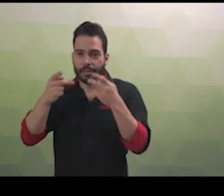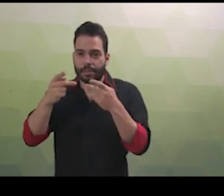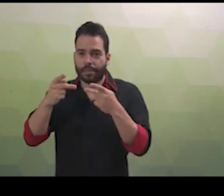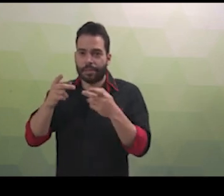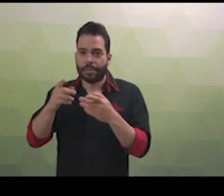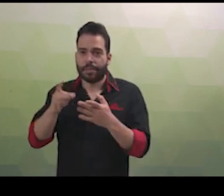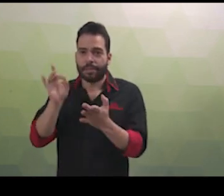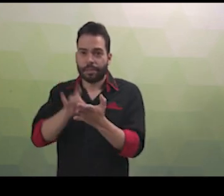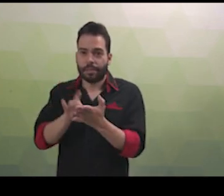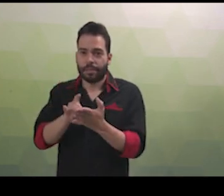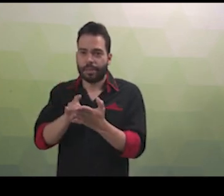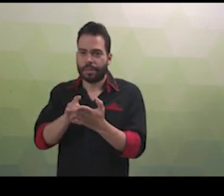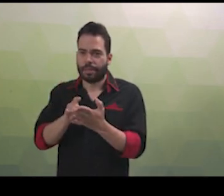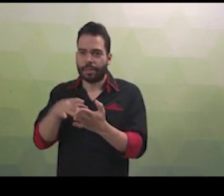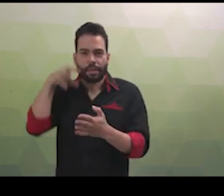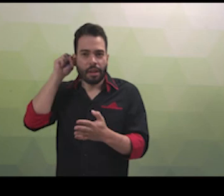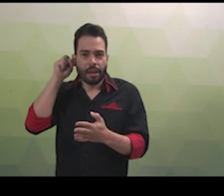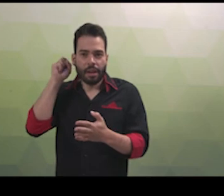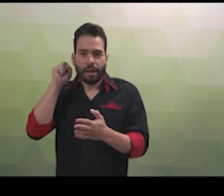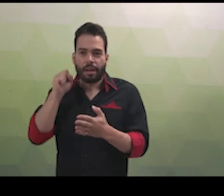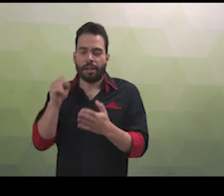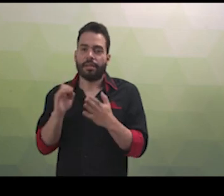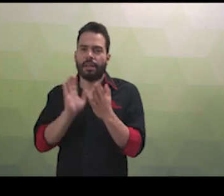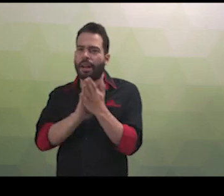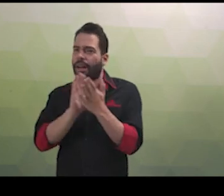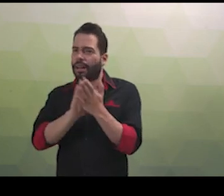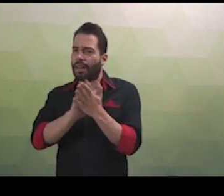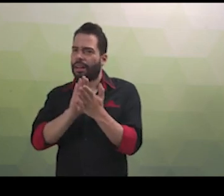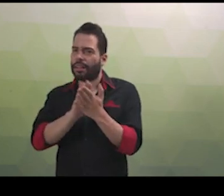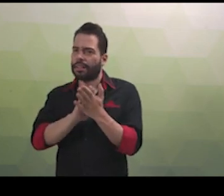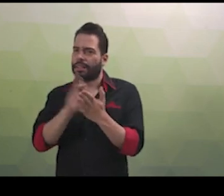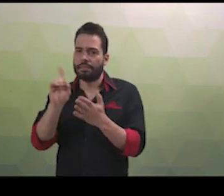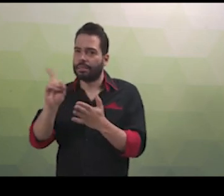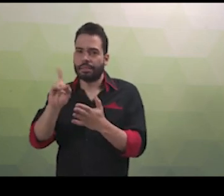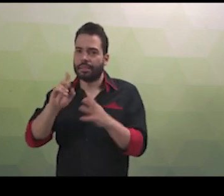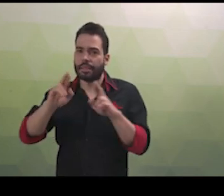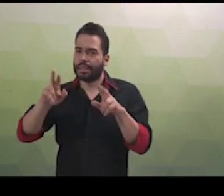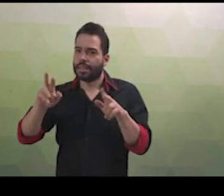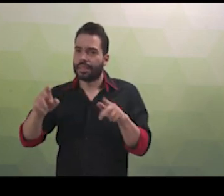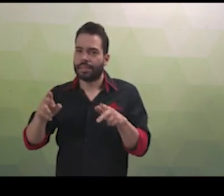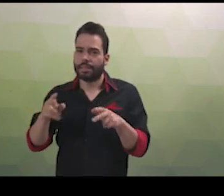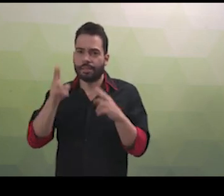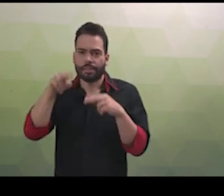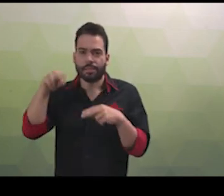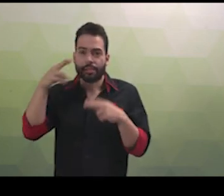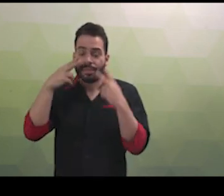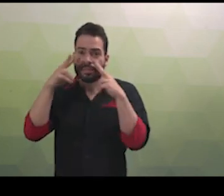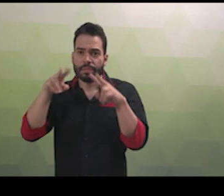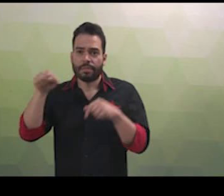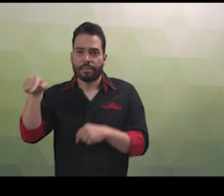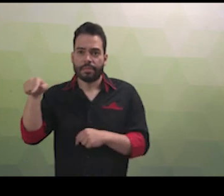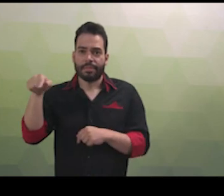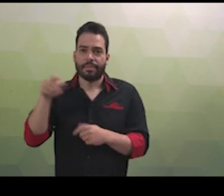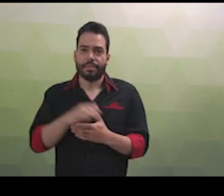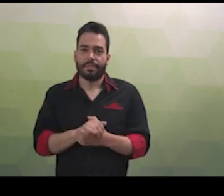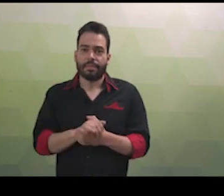aprovação, não se ouviu o habitual som de aplausos dos participantes do evento. A cena que se viu era inédita naquele